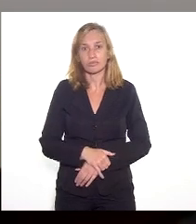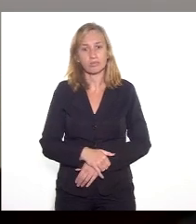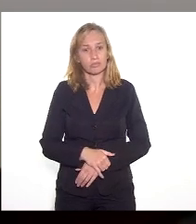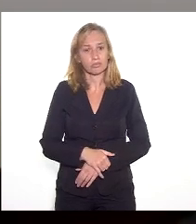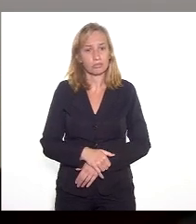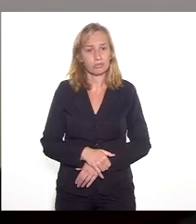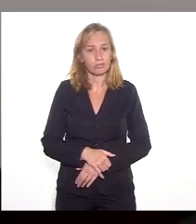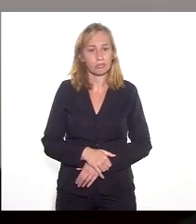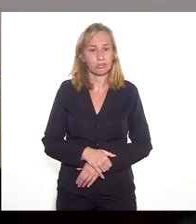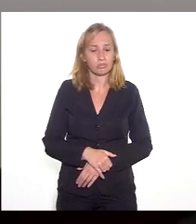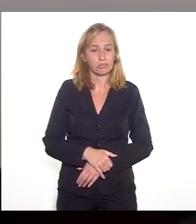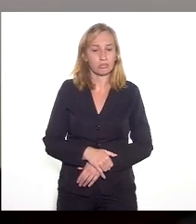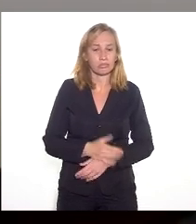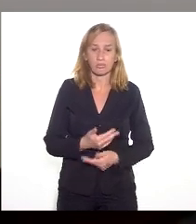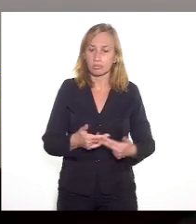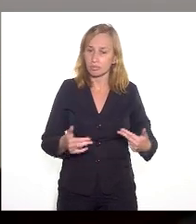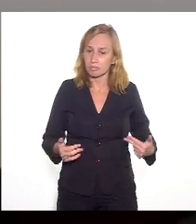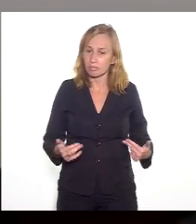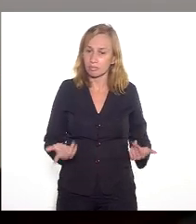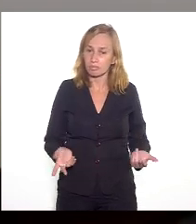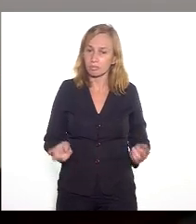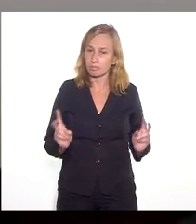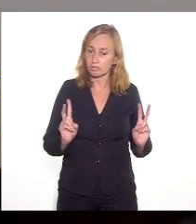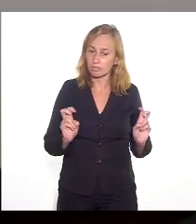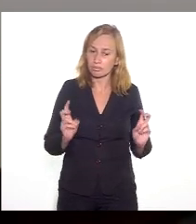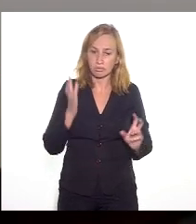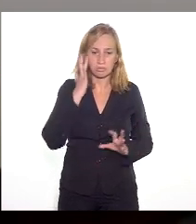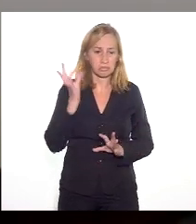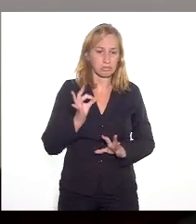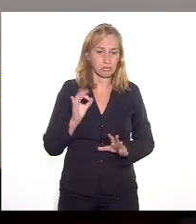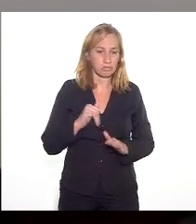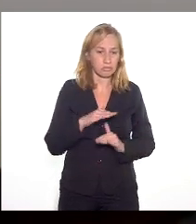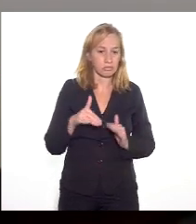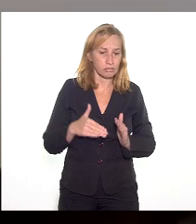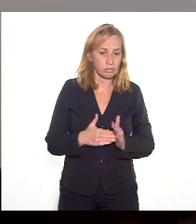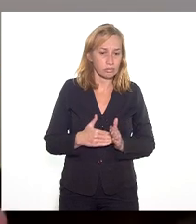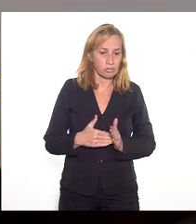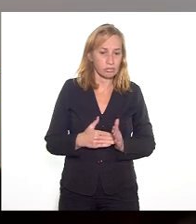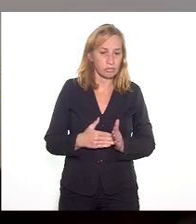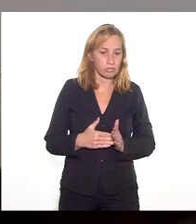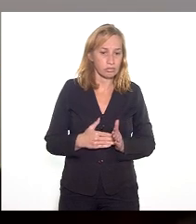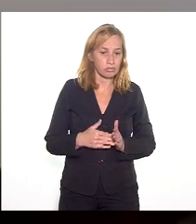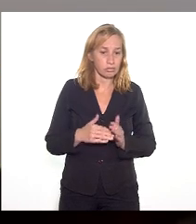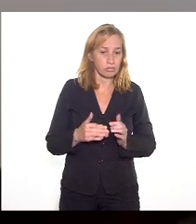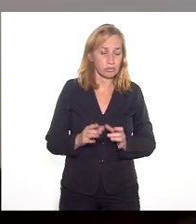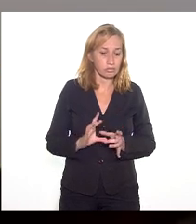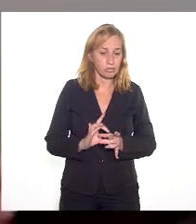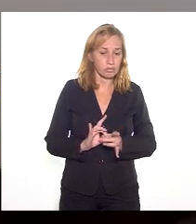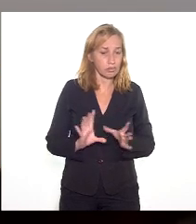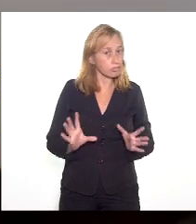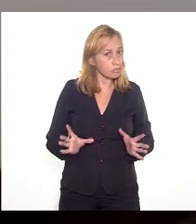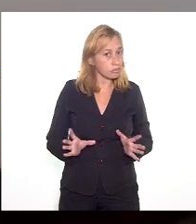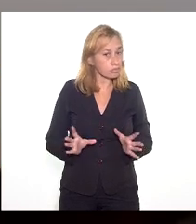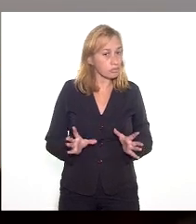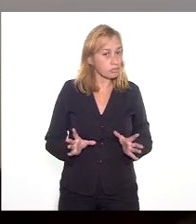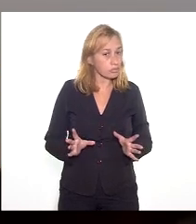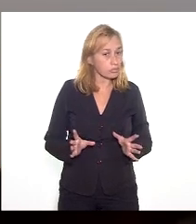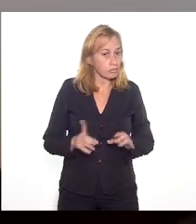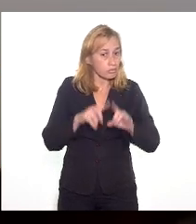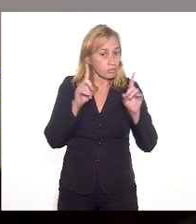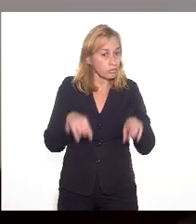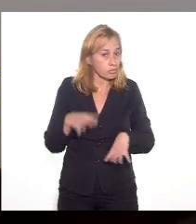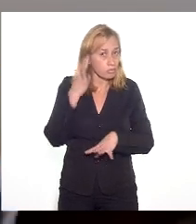esses processos, em muitos casos, eu não sei se todos, não quero aqui ser leviano, mas em muitos casos foram abertos sem que os